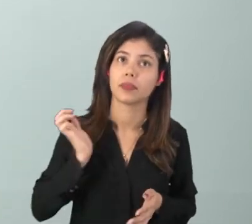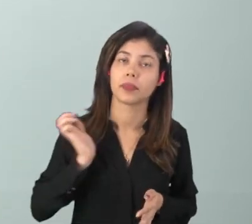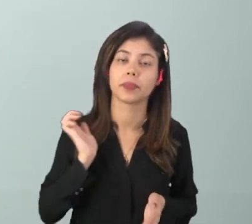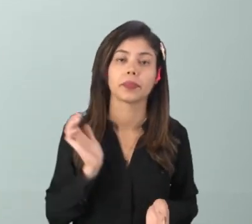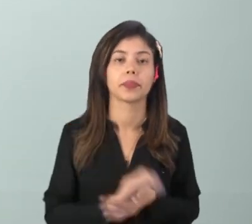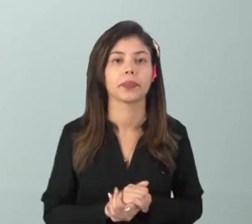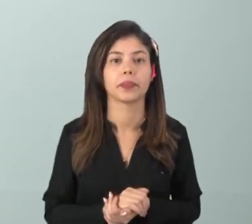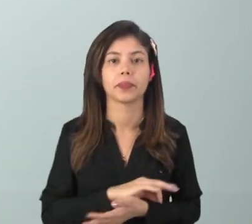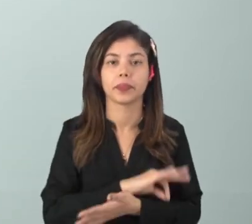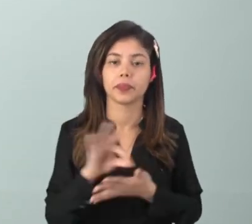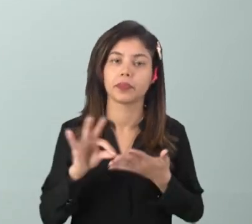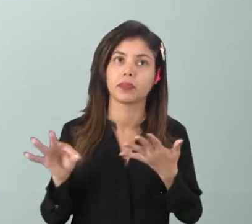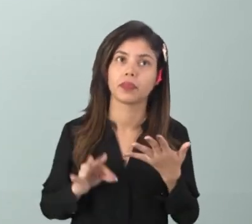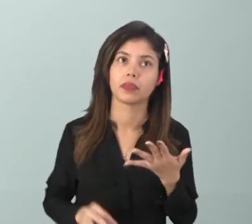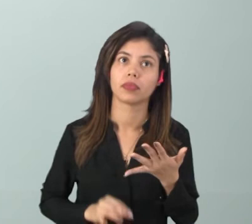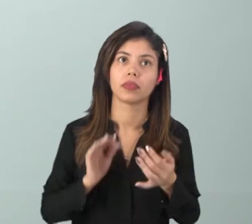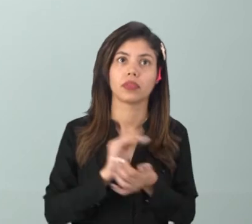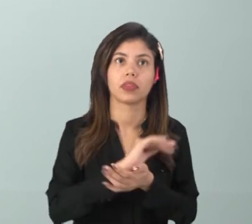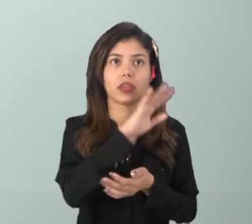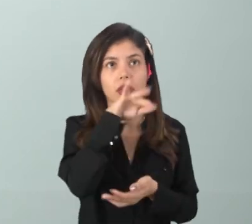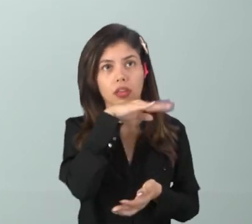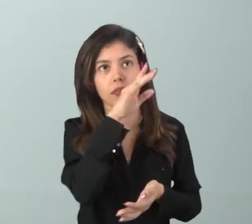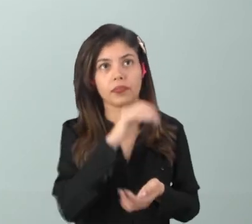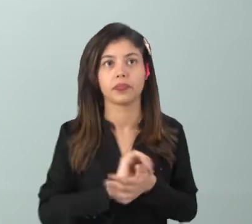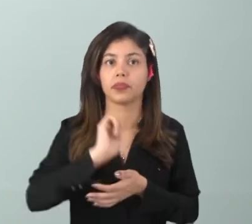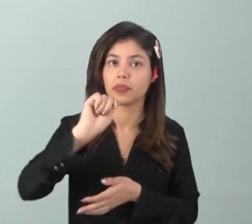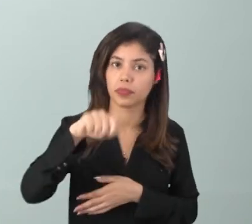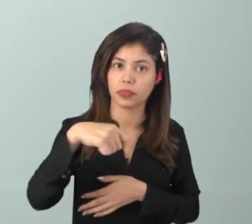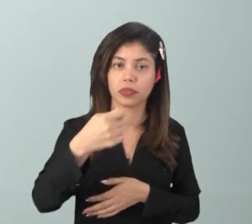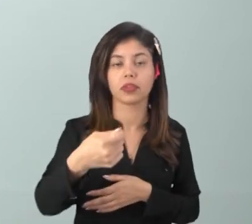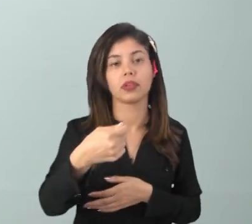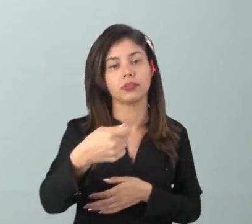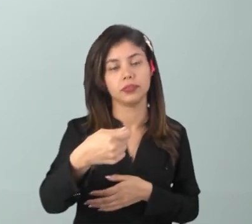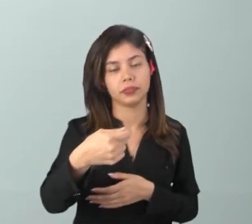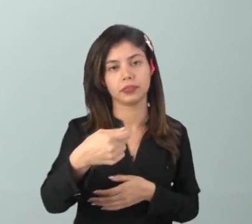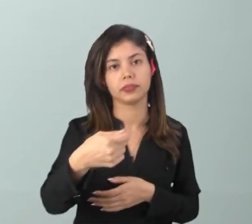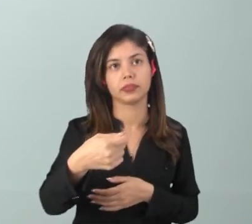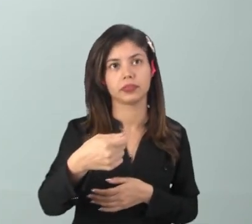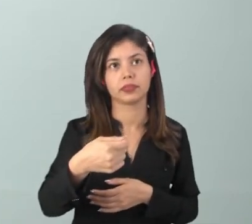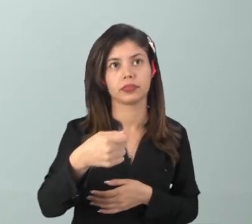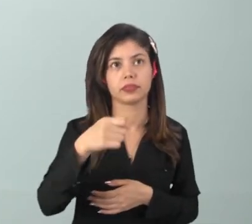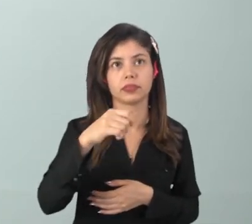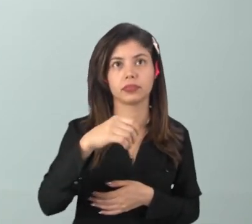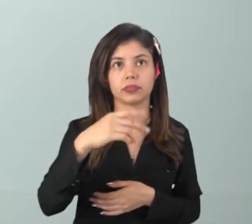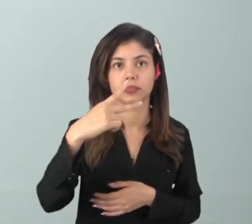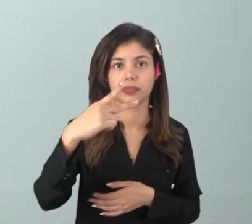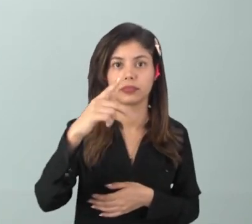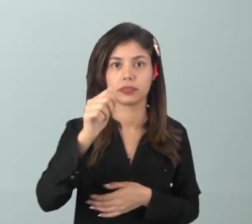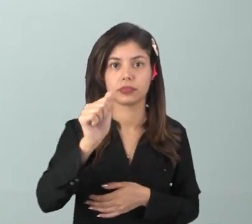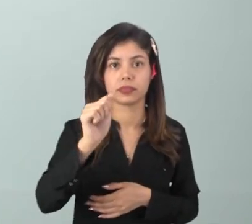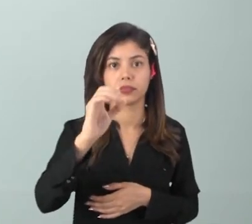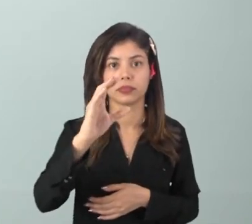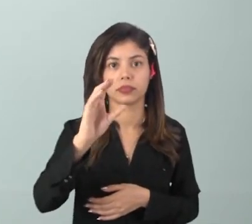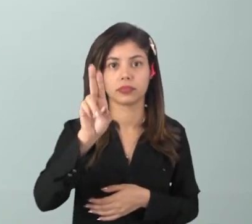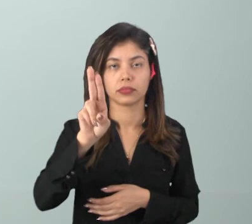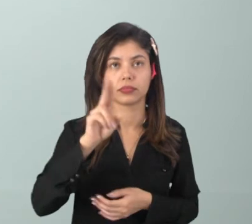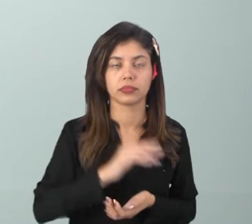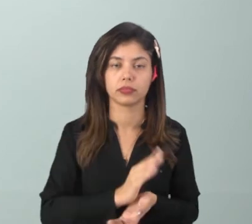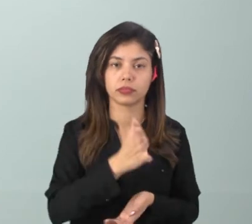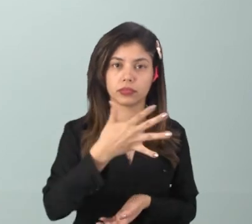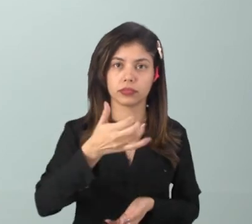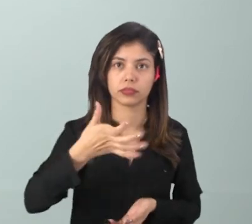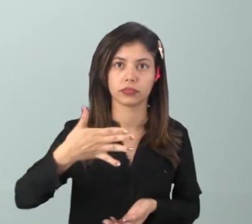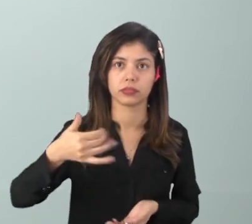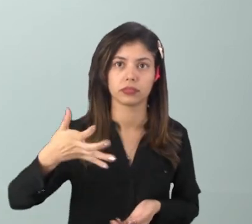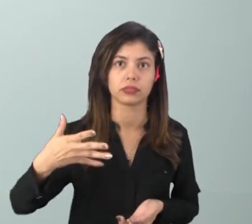em diversidade de espécies, tá? O símbolo do Pantanal é o pacu, né? O peixe. Então,